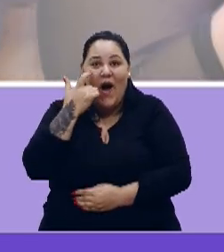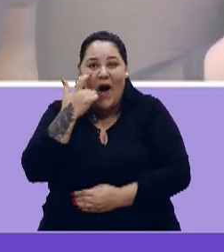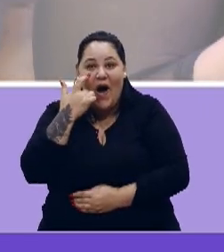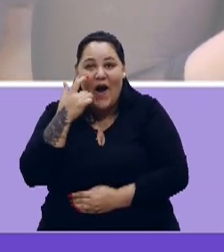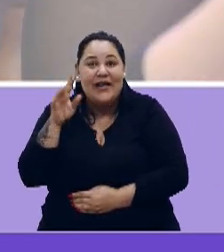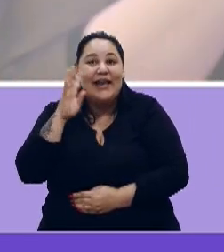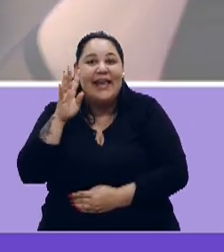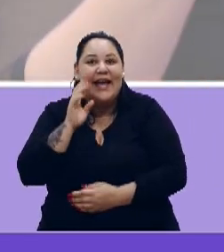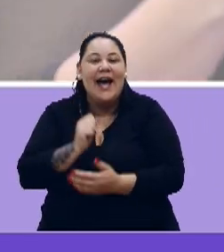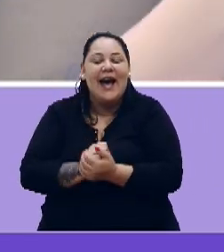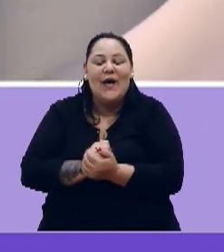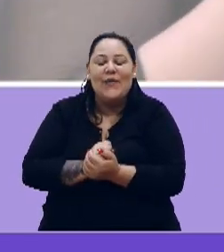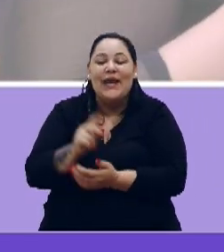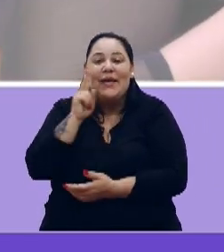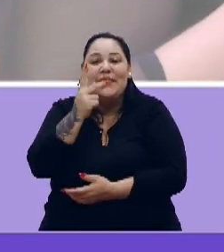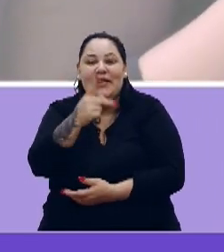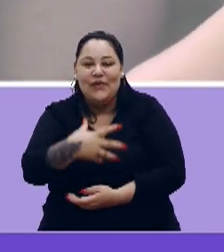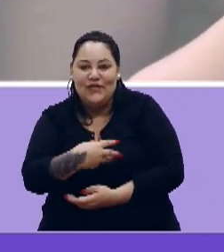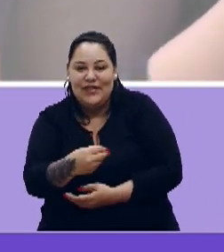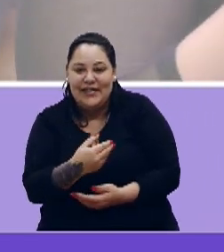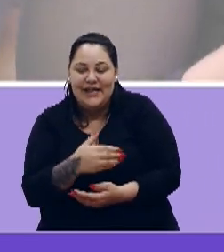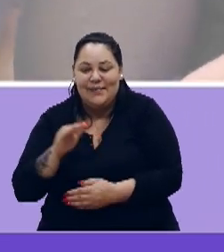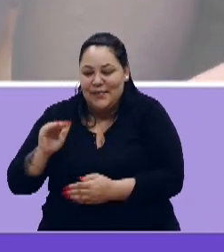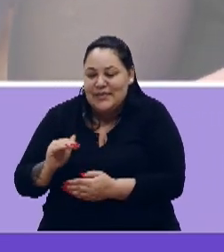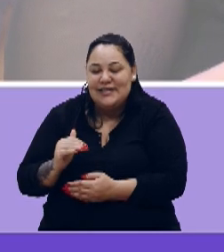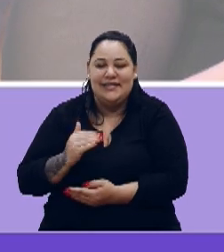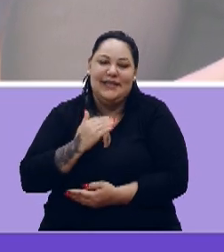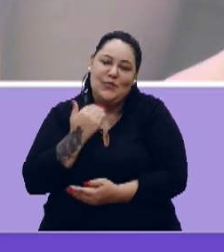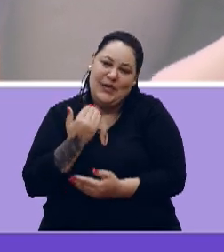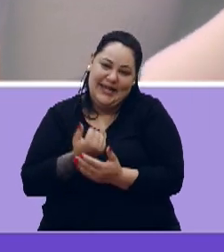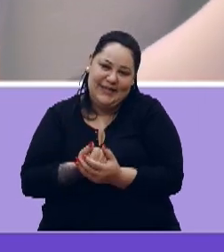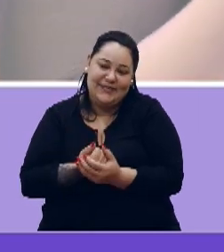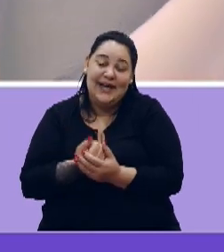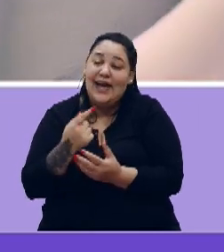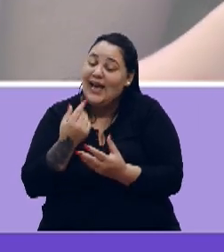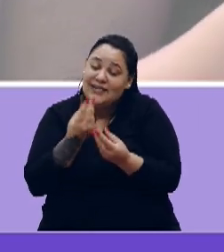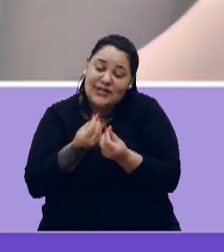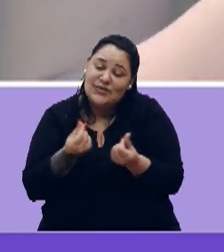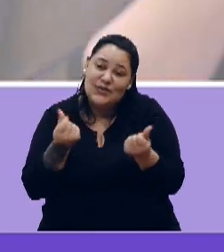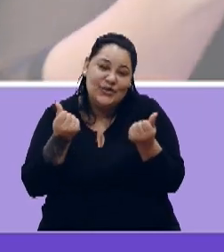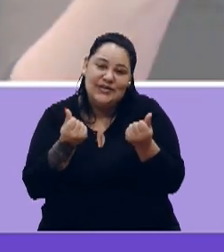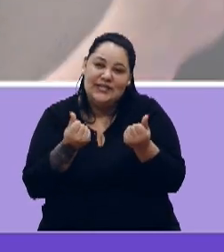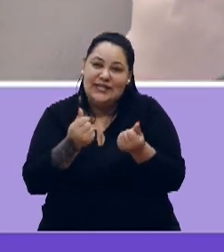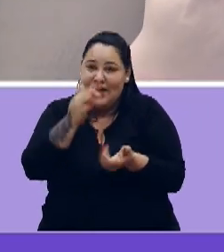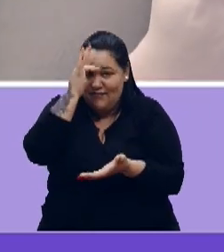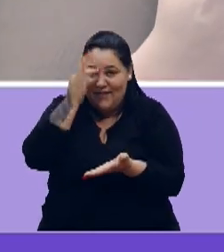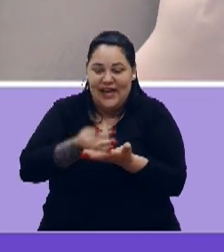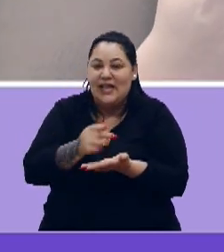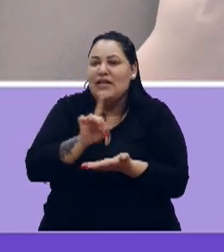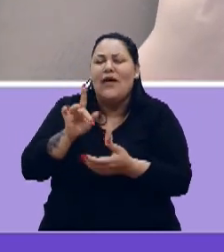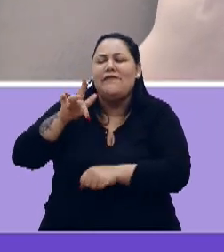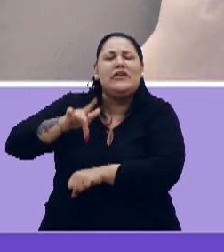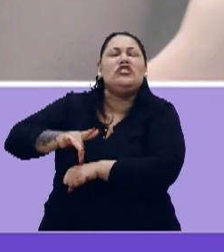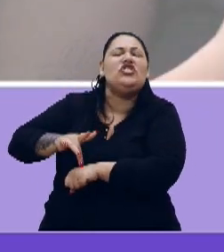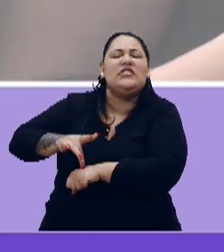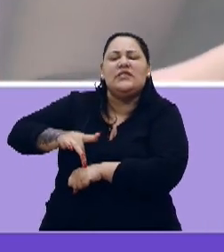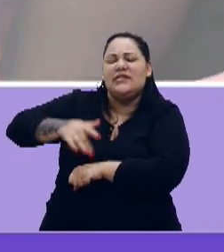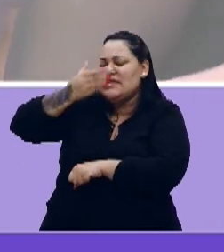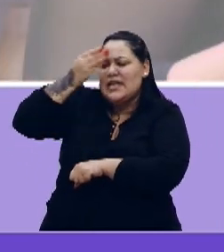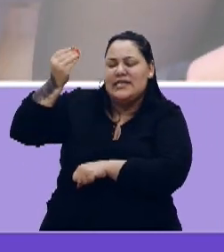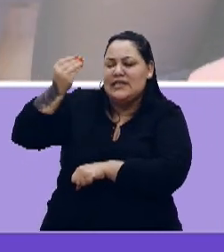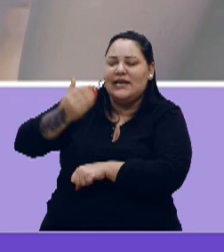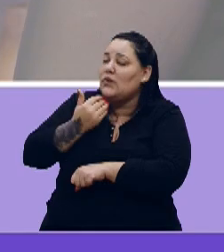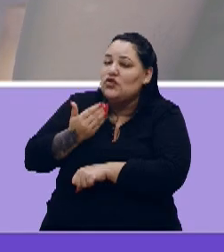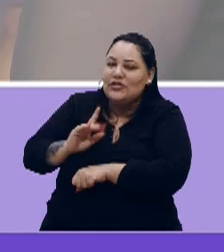que me lembrou a Madalena, olha, é isso, é ter essa fé e não fingir que nunca aconteceu, né?